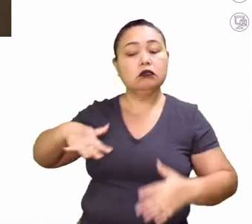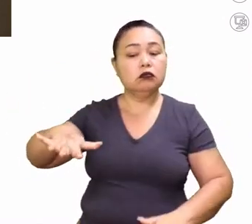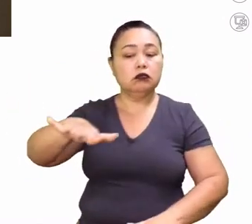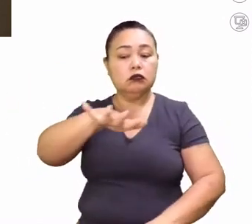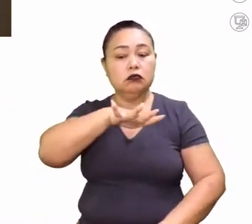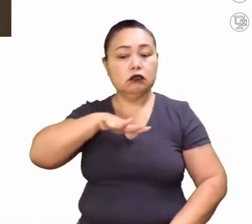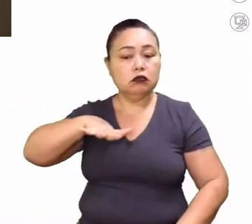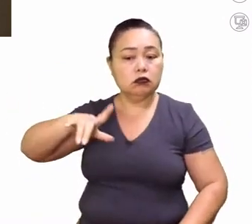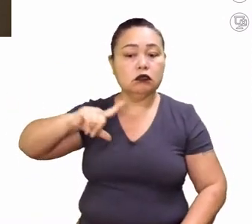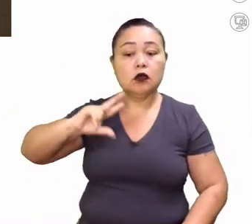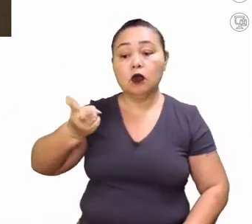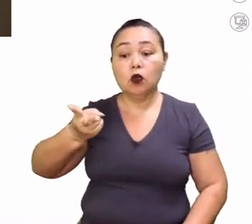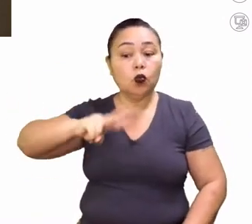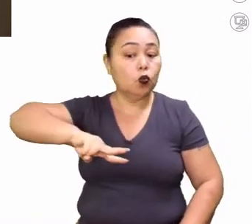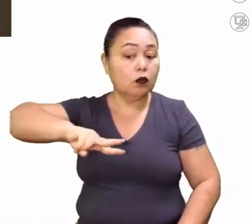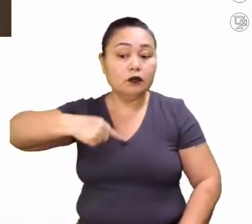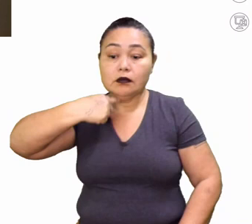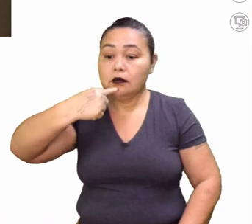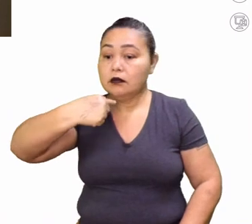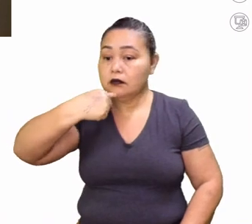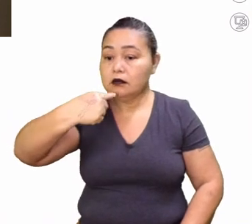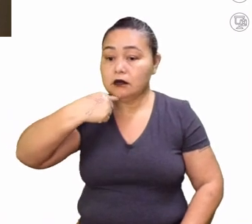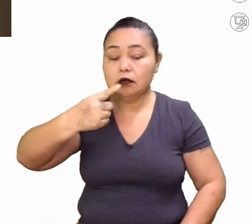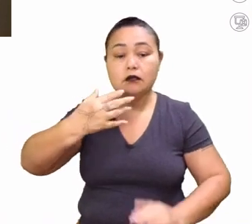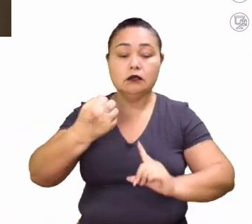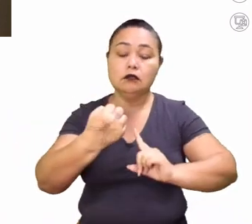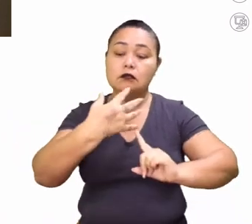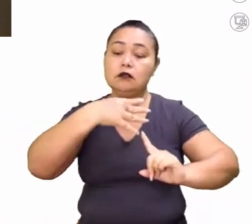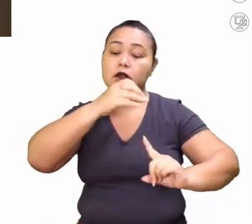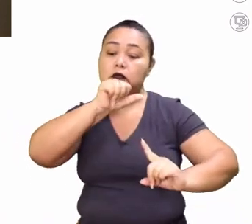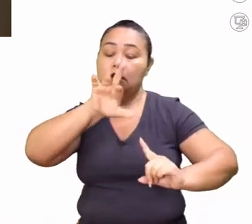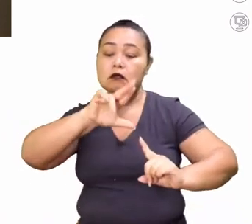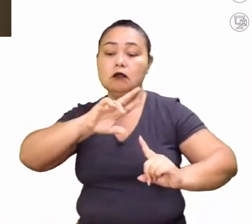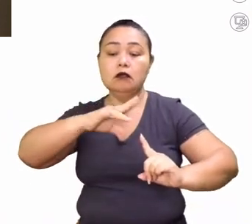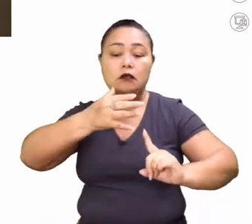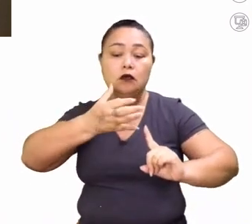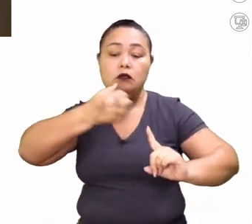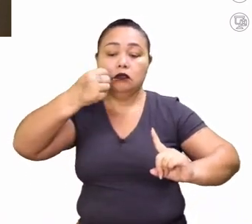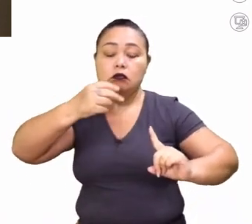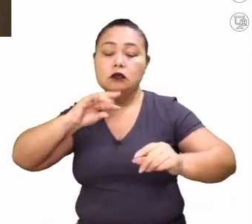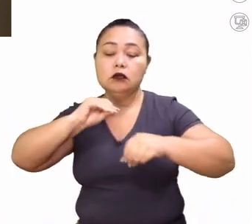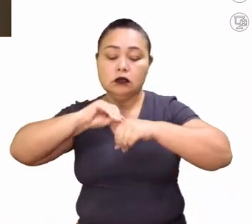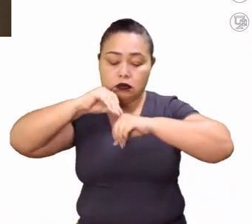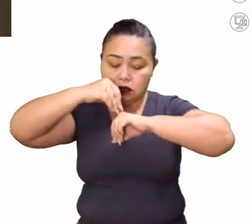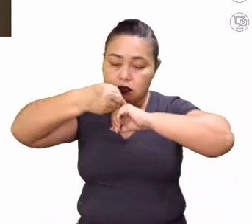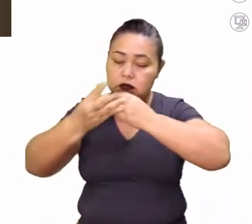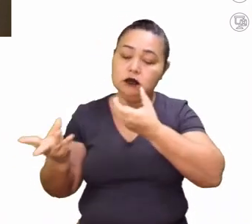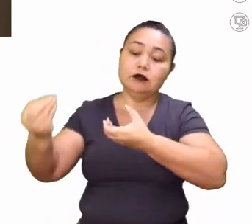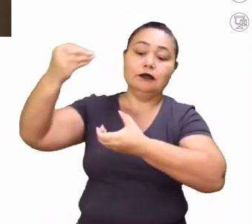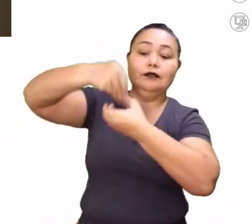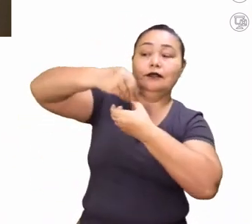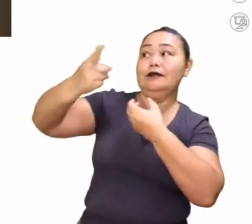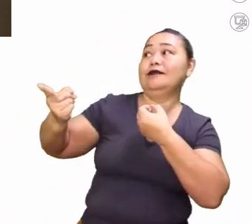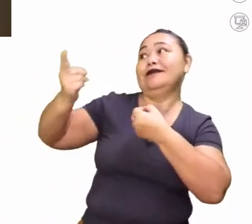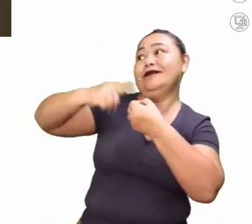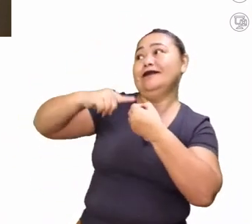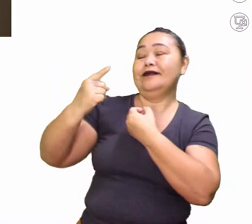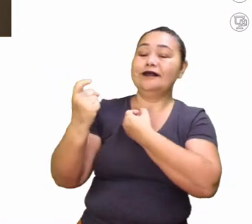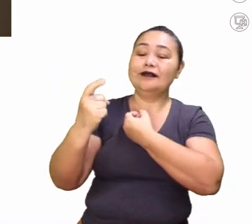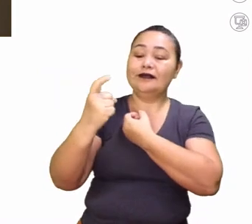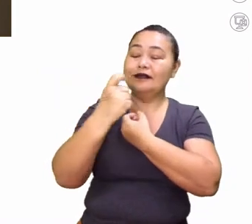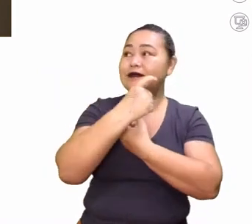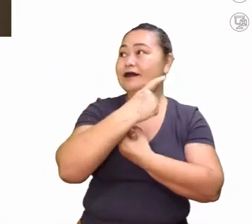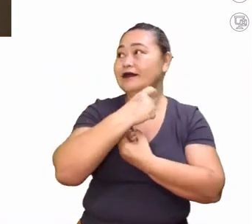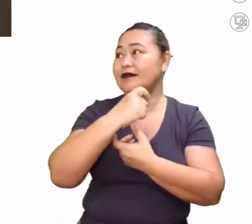o contrário não pode ser esperada já que a retirada do calor não vai fazer as moléculas do perfume voltar para dentro do vido